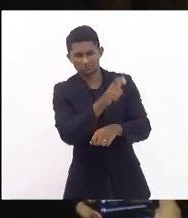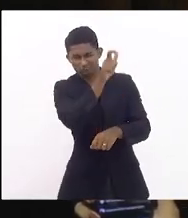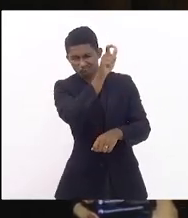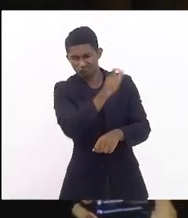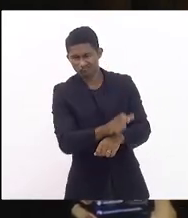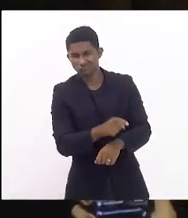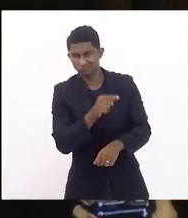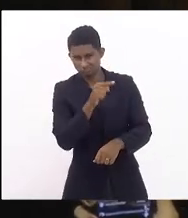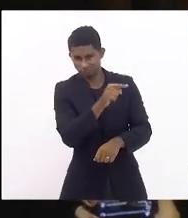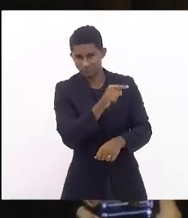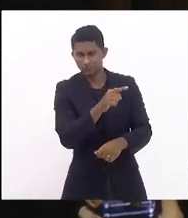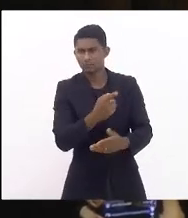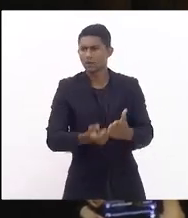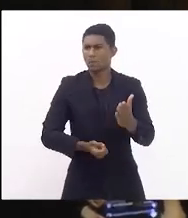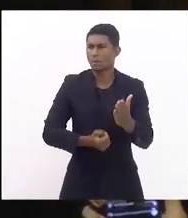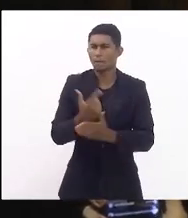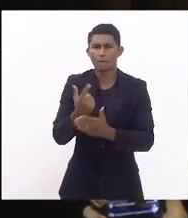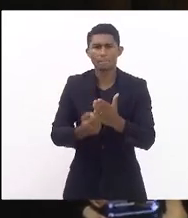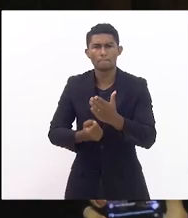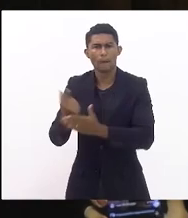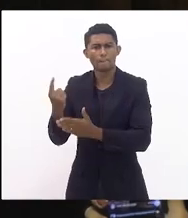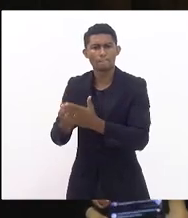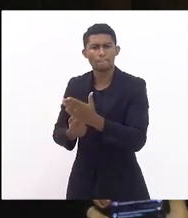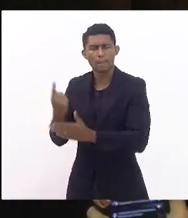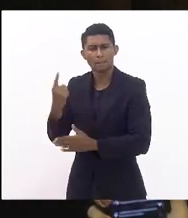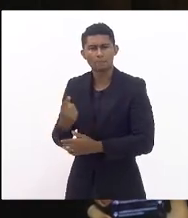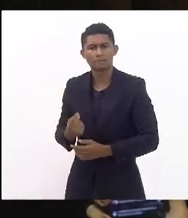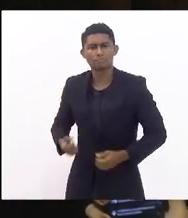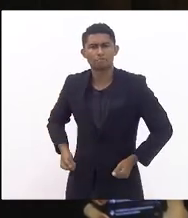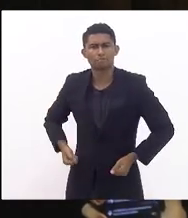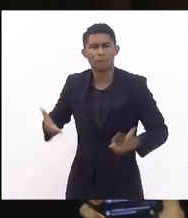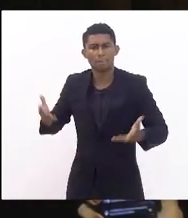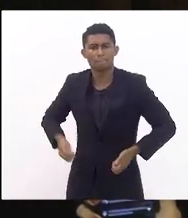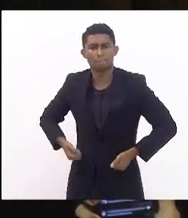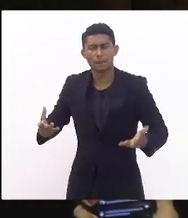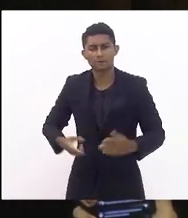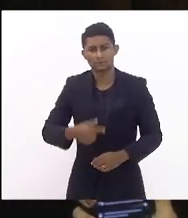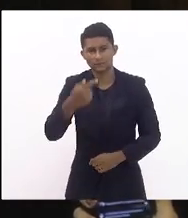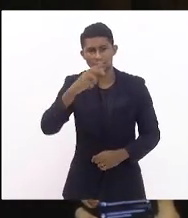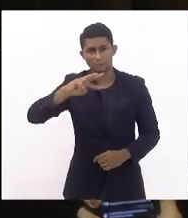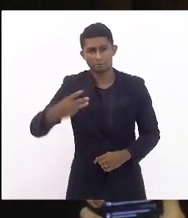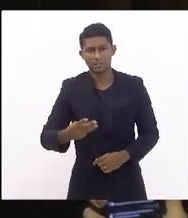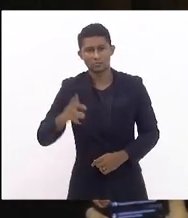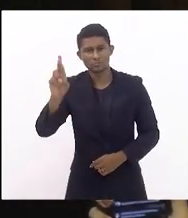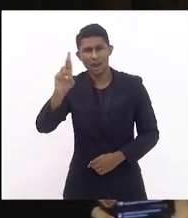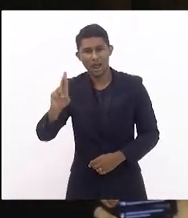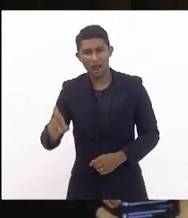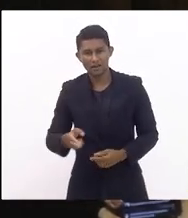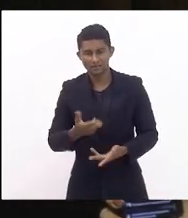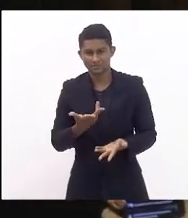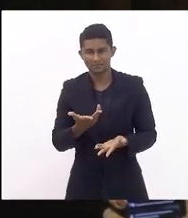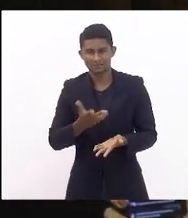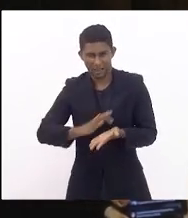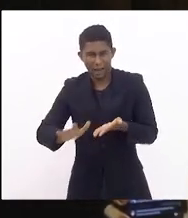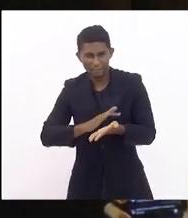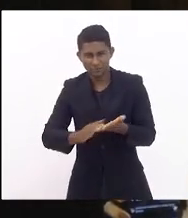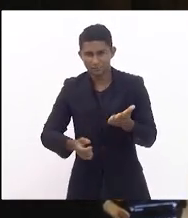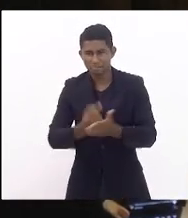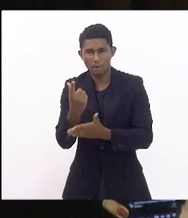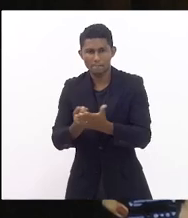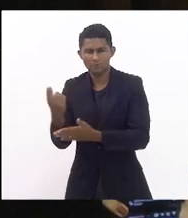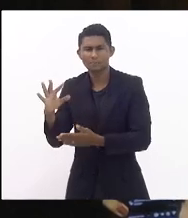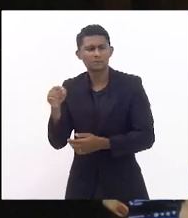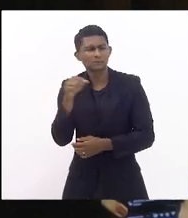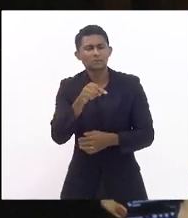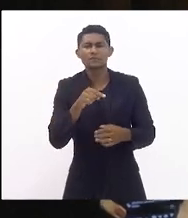em comprar mais de 7 milhões em tablets quando você tem uma estrutura de uma escola onde